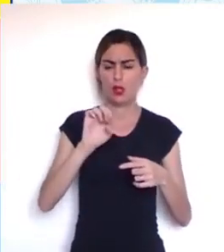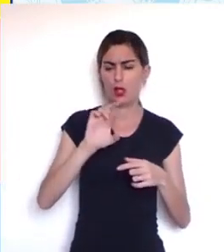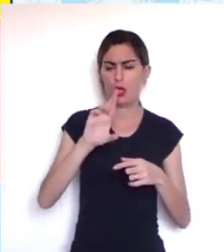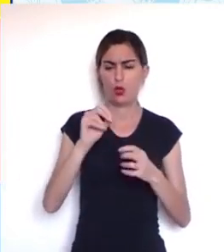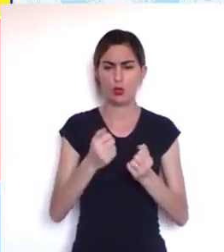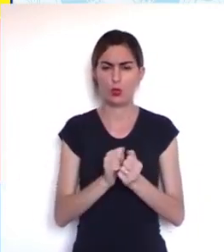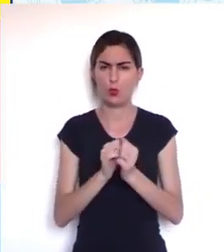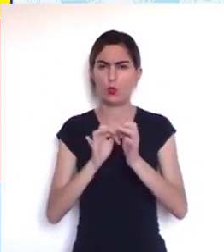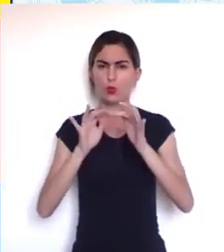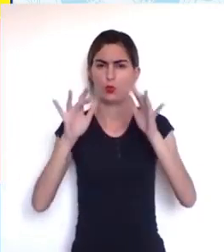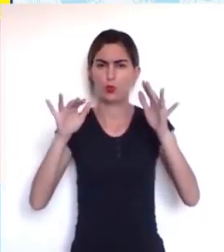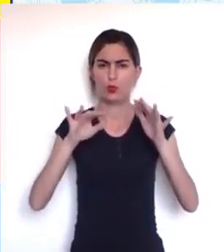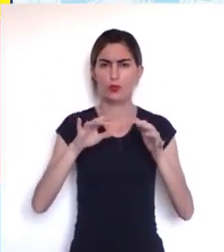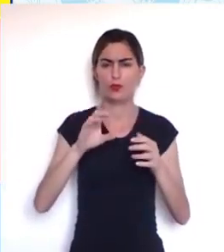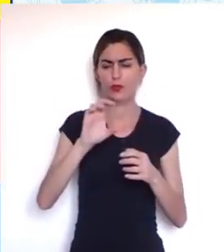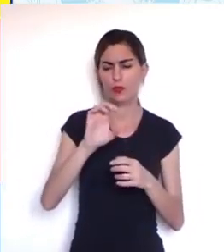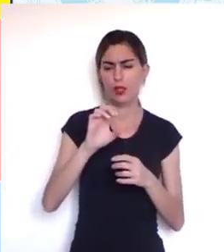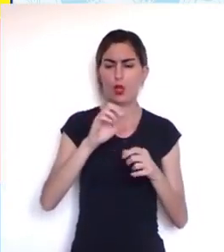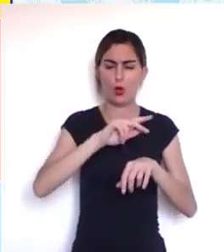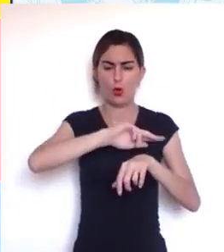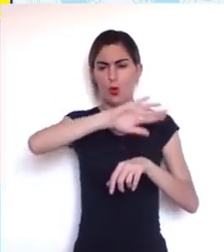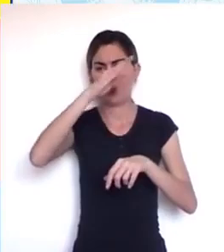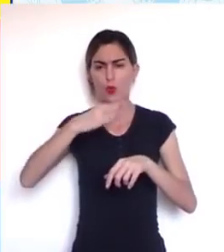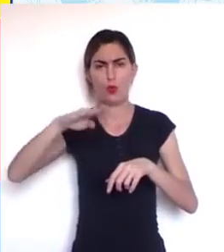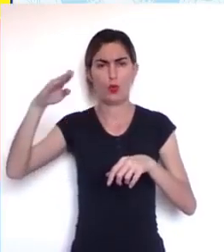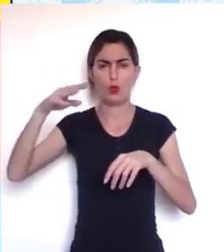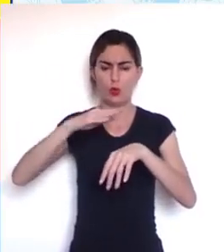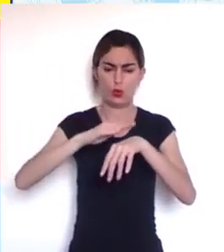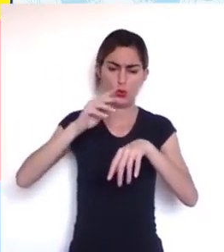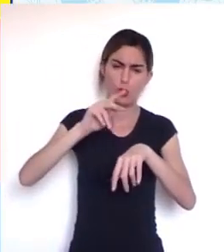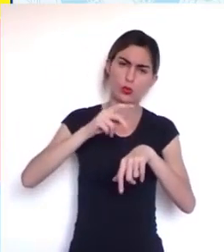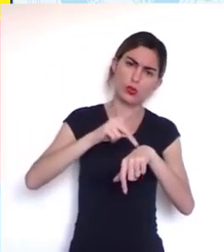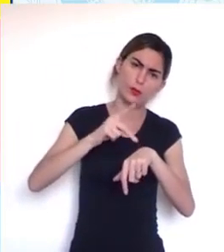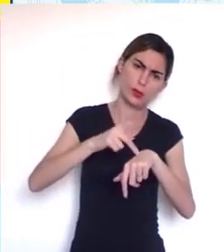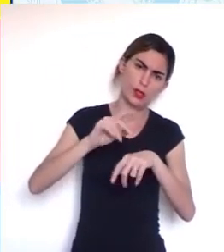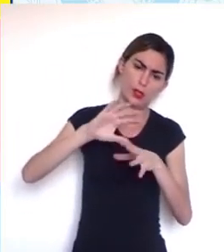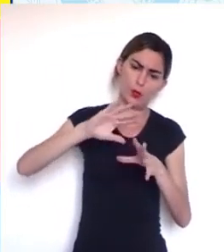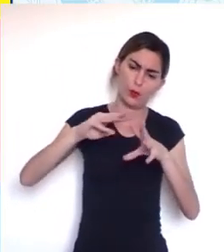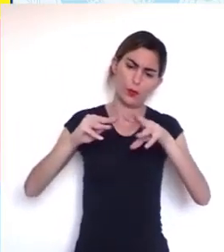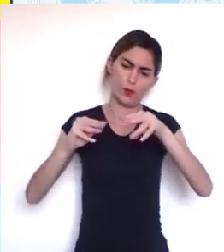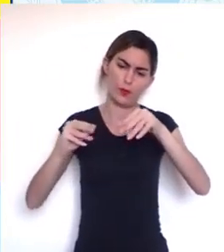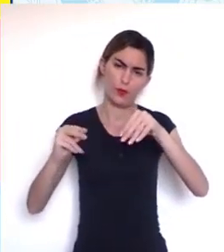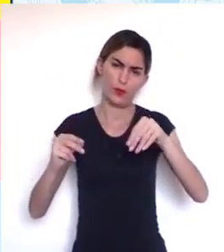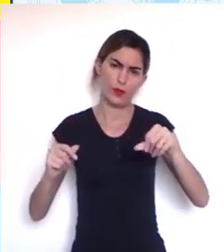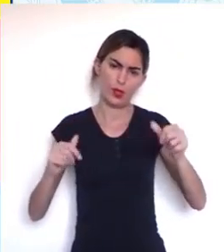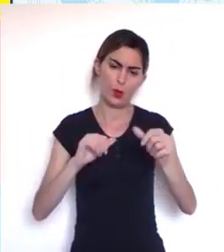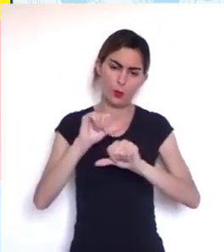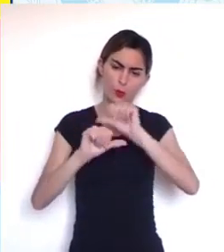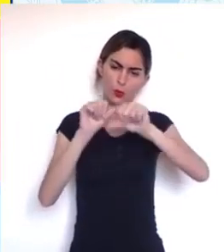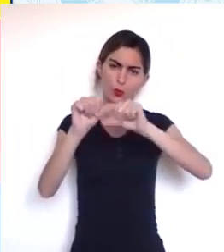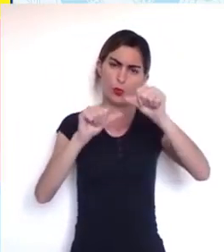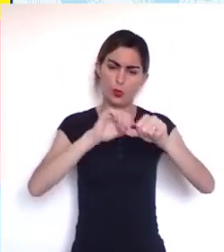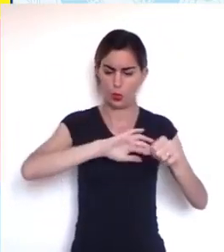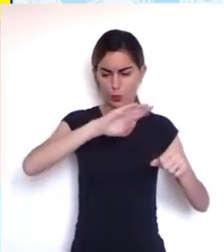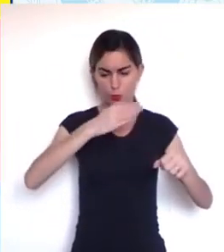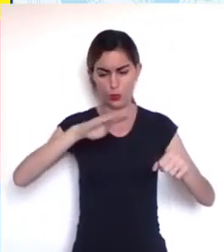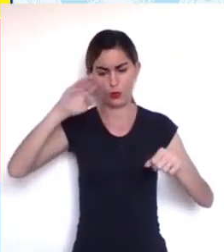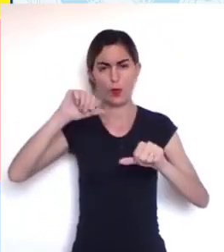aí pelas erosões, que a gente pode dizer que são rochas metamórficas, rochas que irão passar por